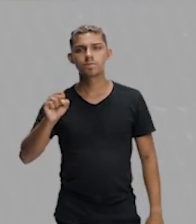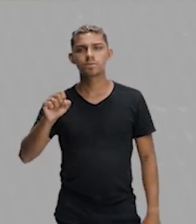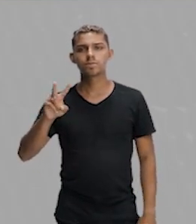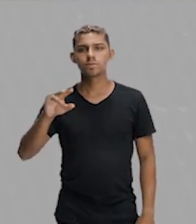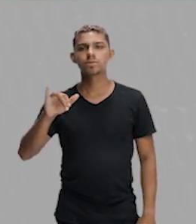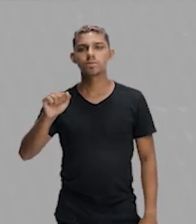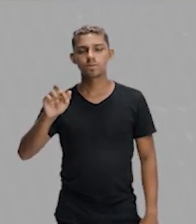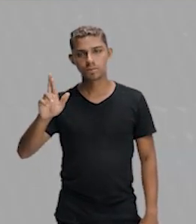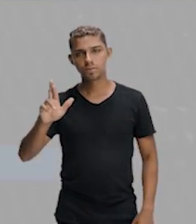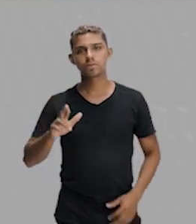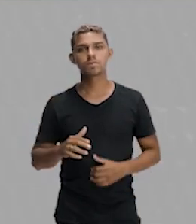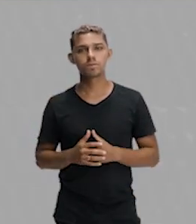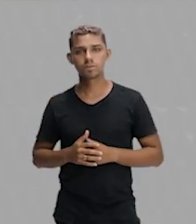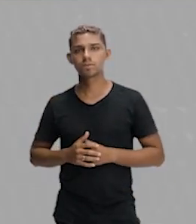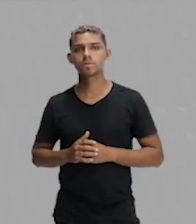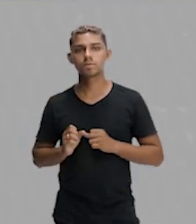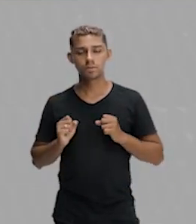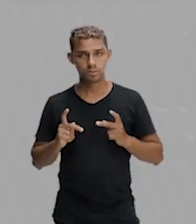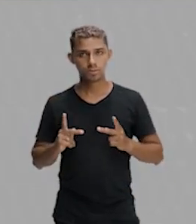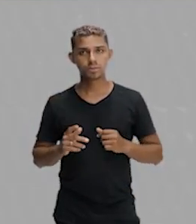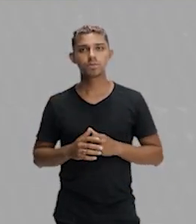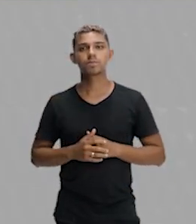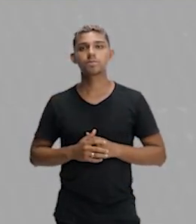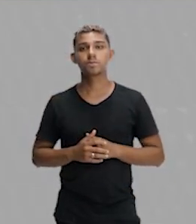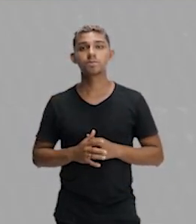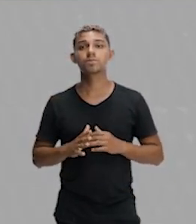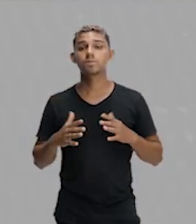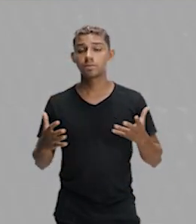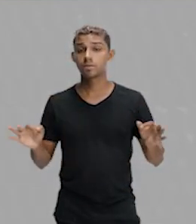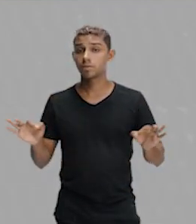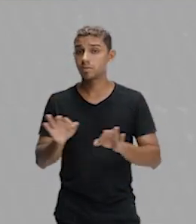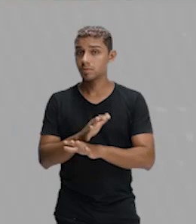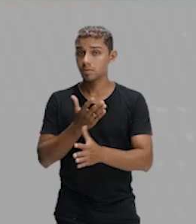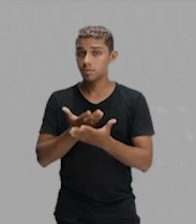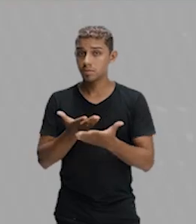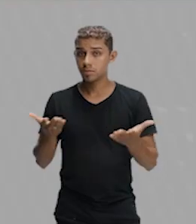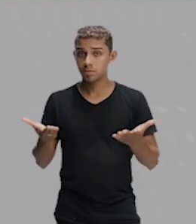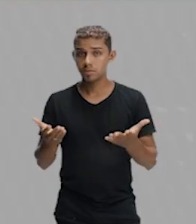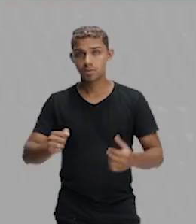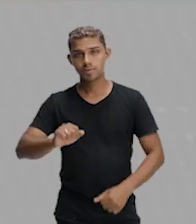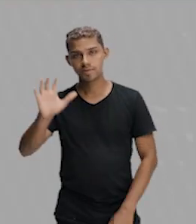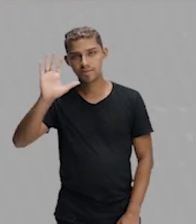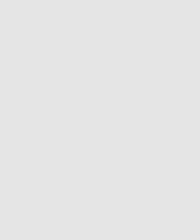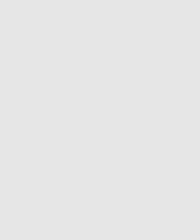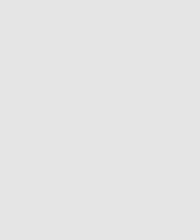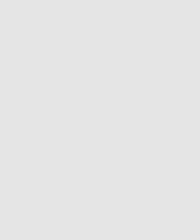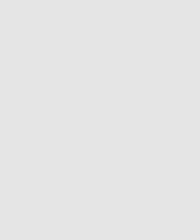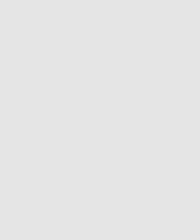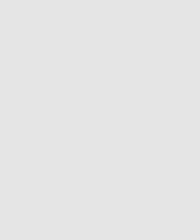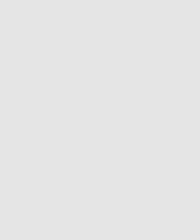que ele vai carregar. Tá ok? Bom, então com isso nós encerramos a aula de hoje e até a próxima.